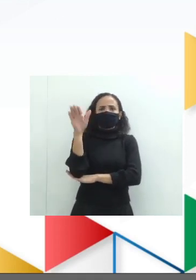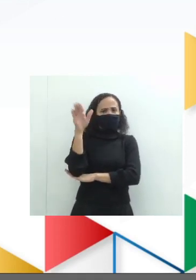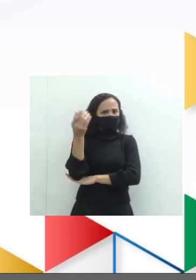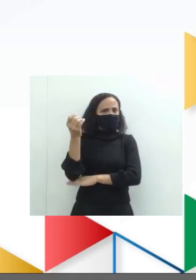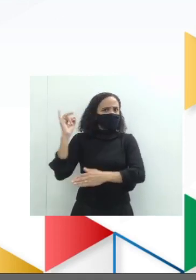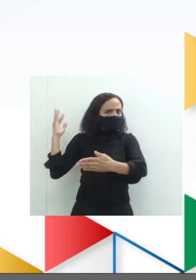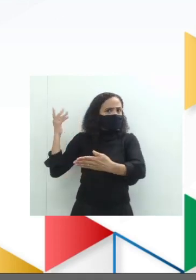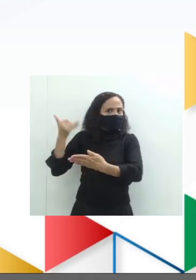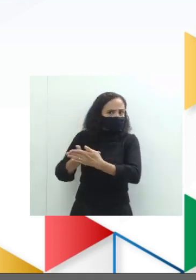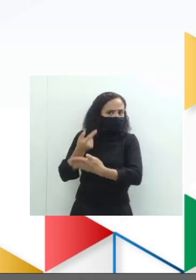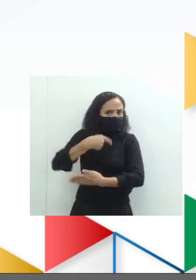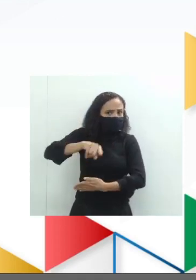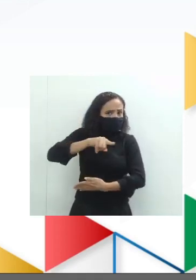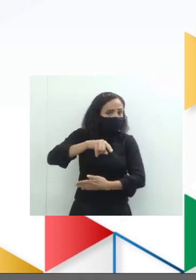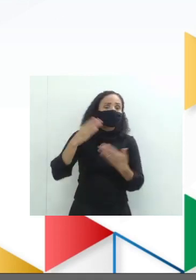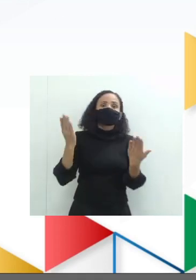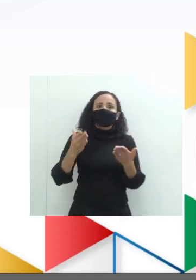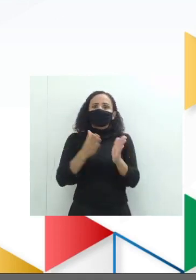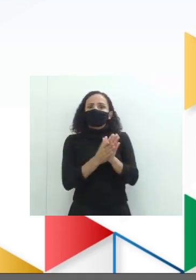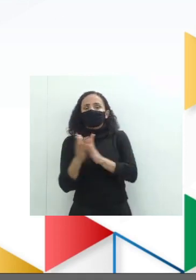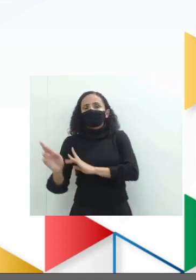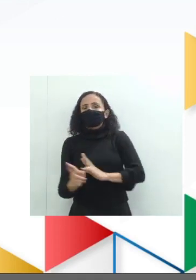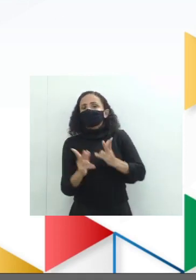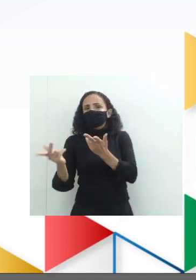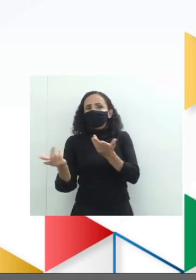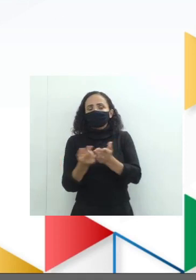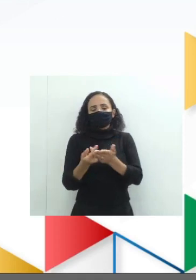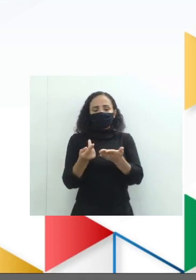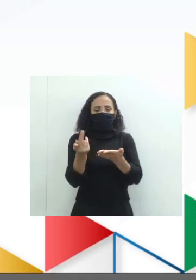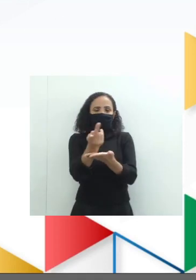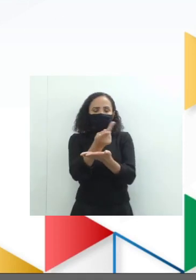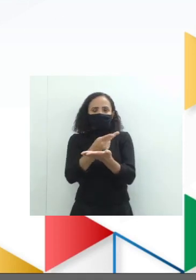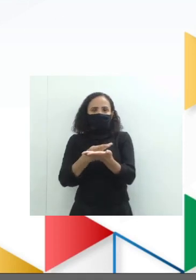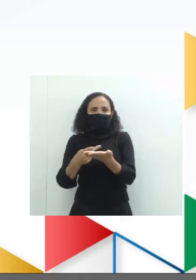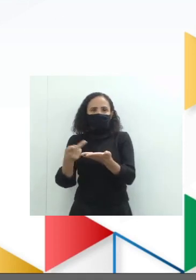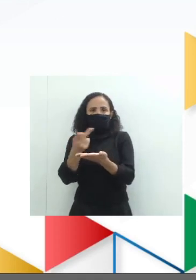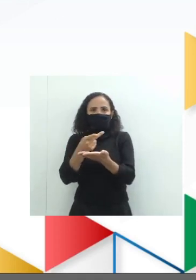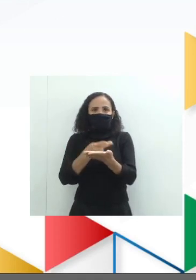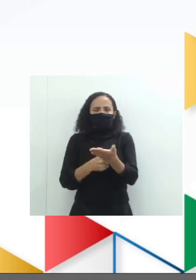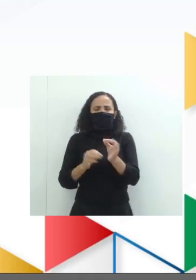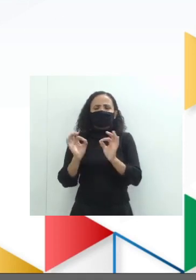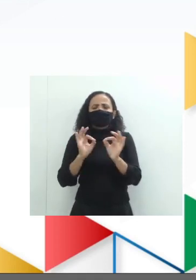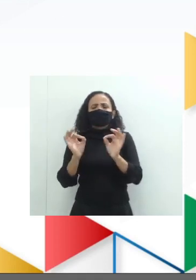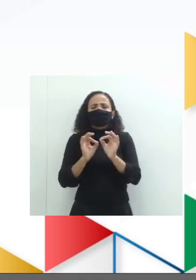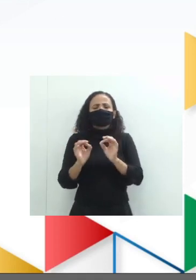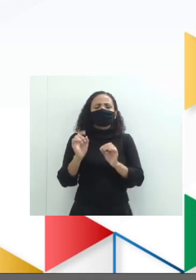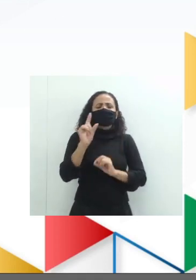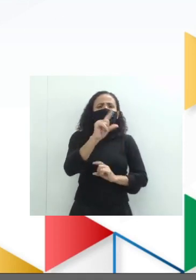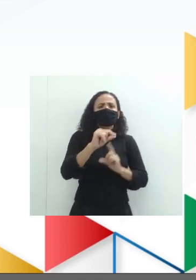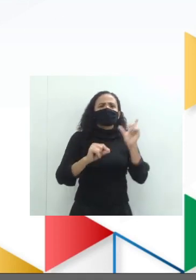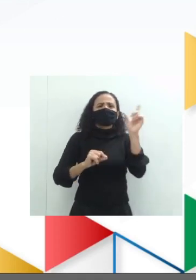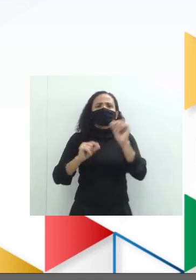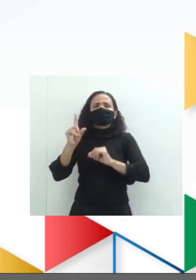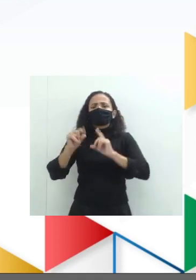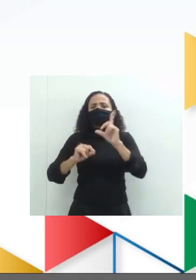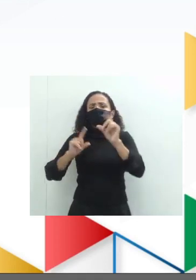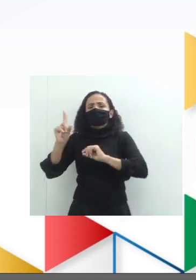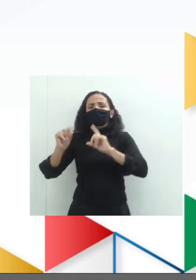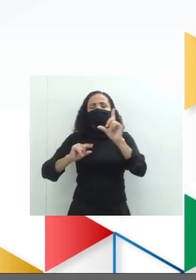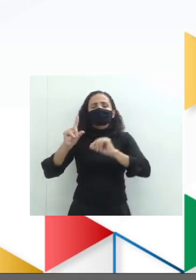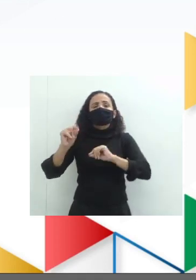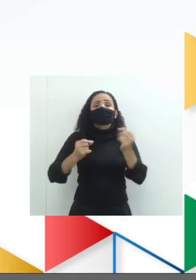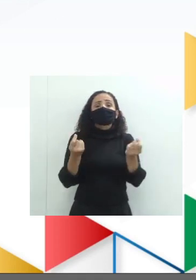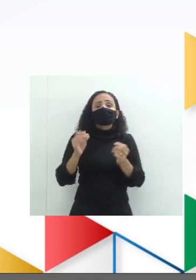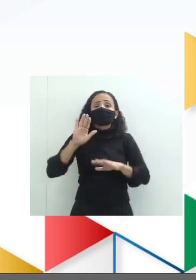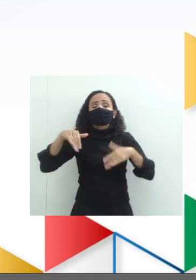ó. Observando a figura seguinte, classifique como equilátero, isósceles ou escaleno